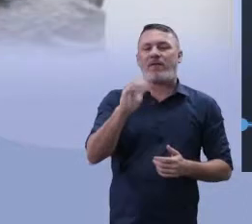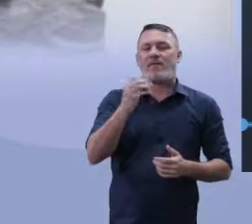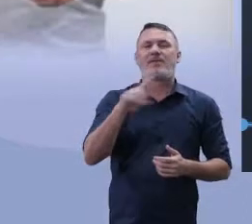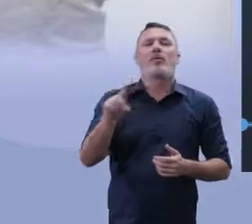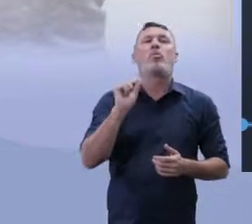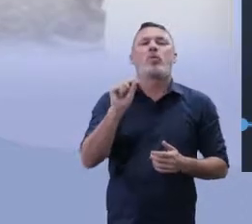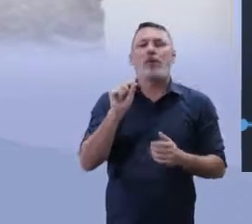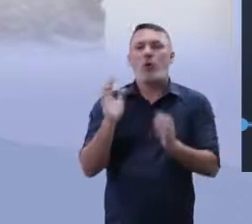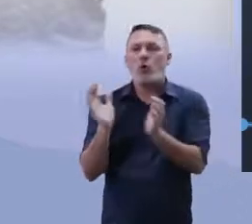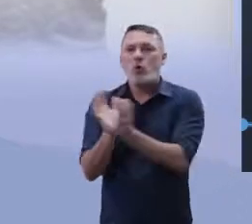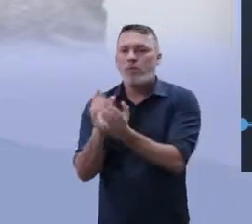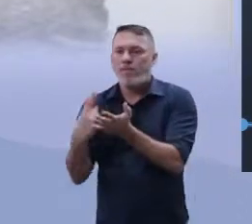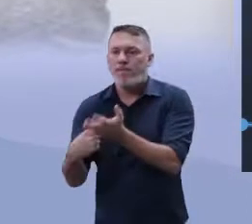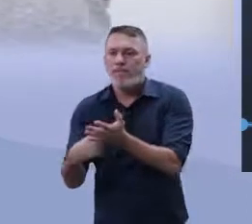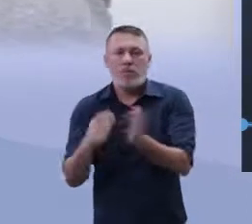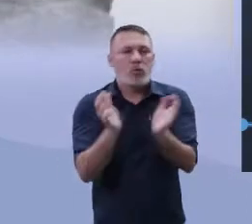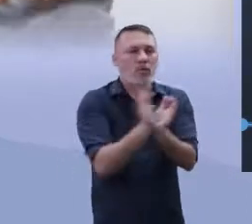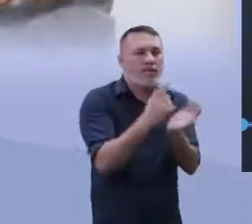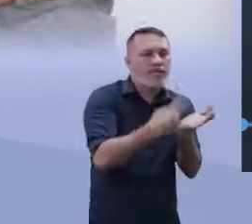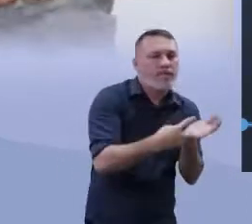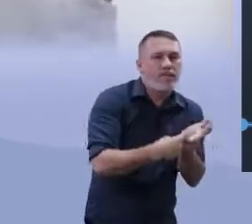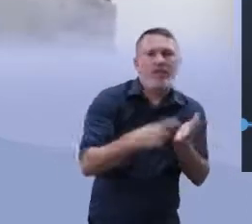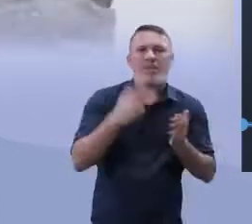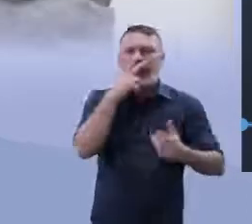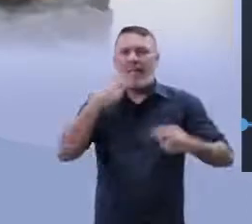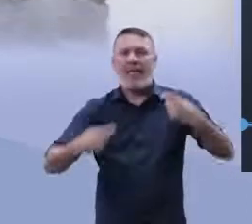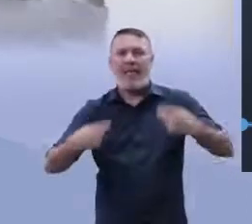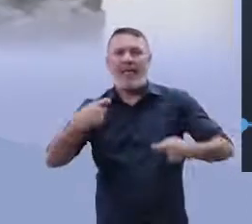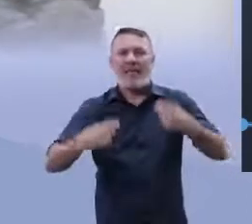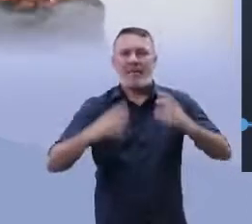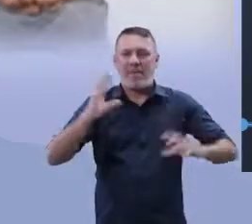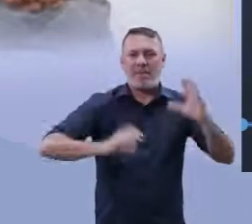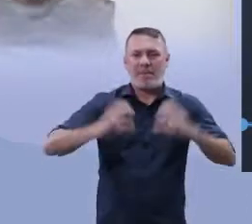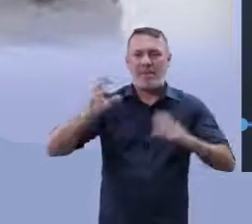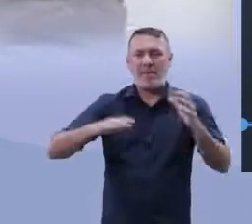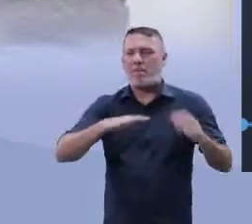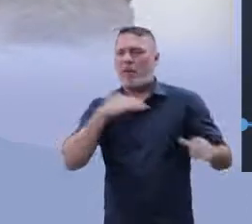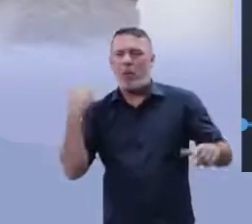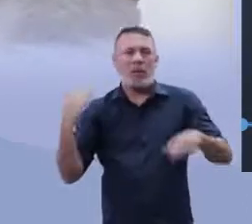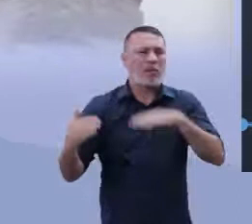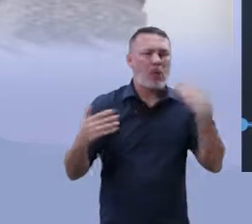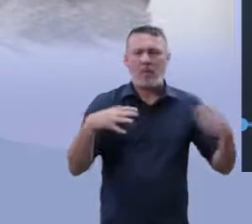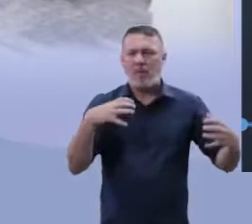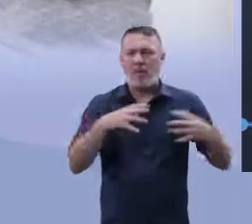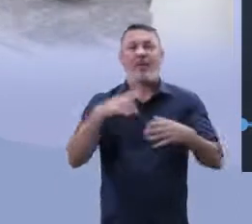massacres internos e todas aquelas questões criminosas que ocorrem. Professor, não, isso